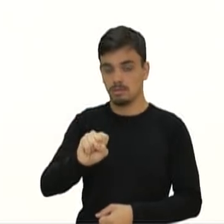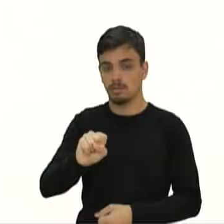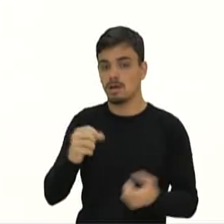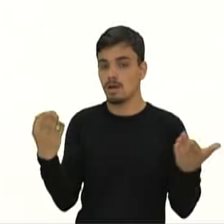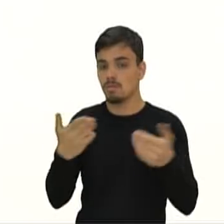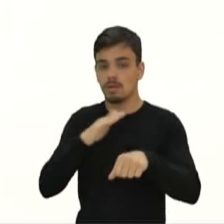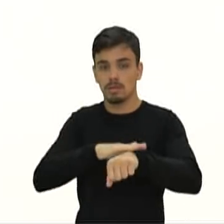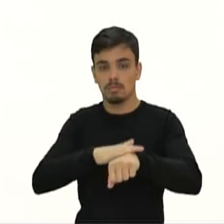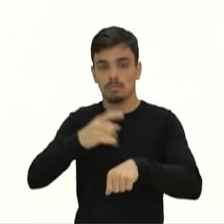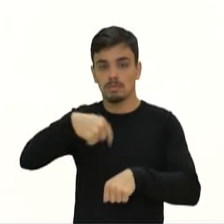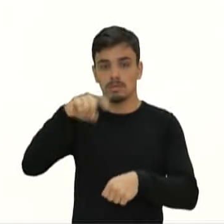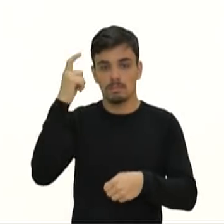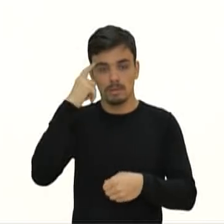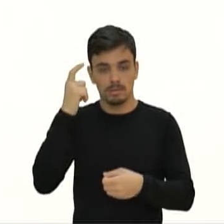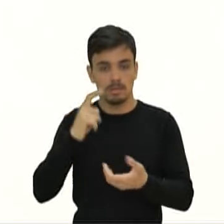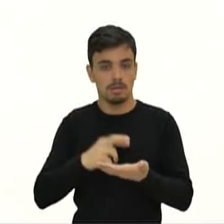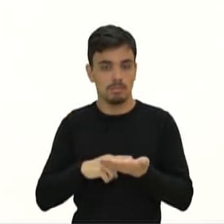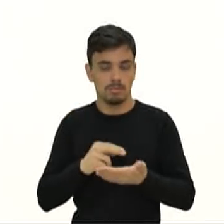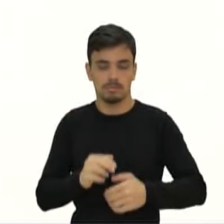vocês pensarem na resposta.